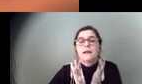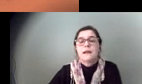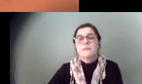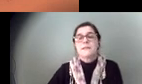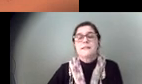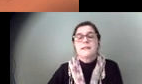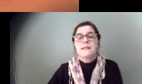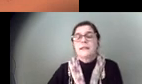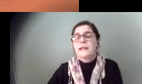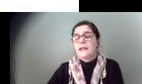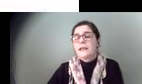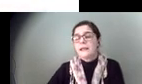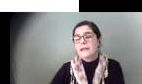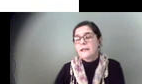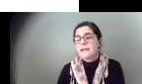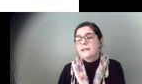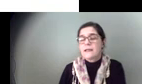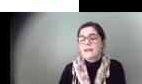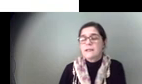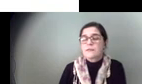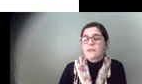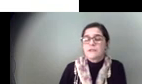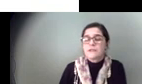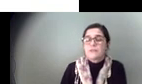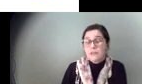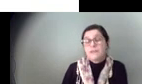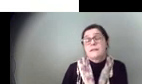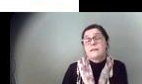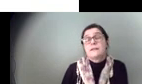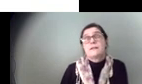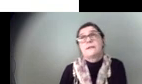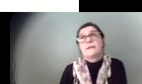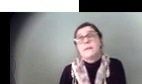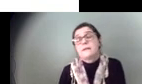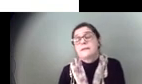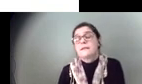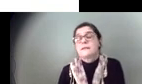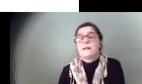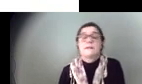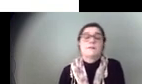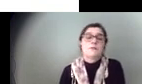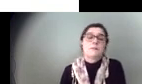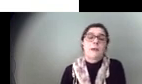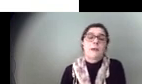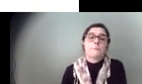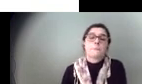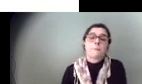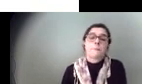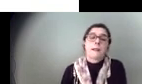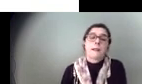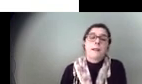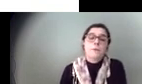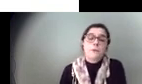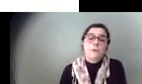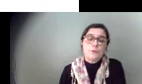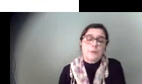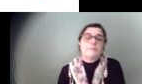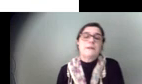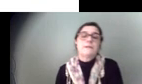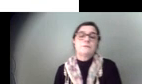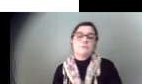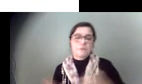que a TPC ela é realizada às quartas-feiras, né, esse semestre, das 10 às 11h30.